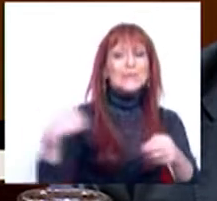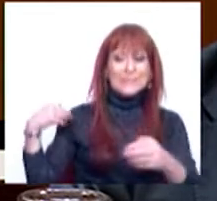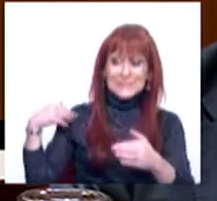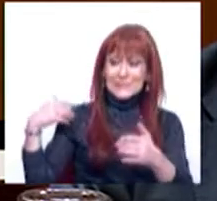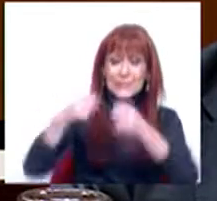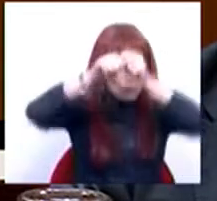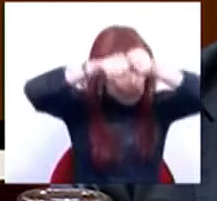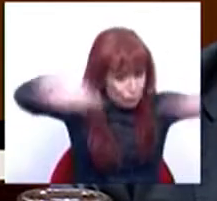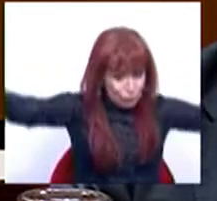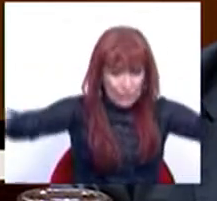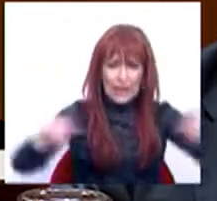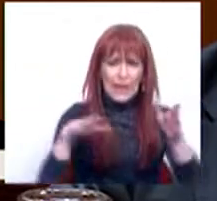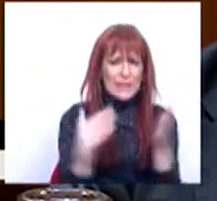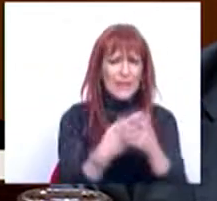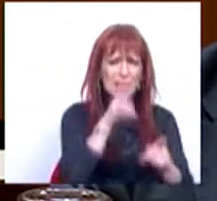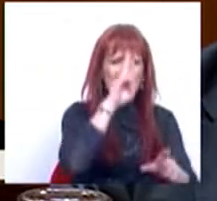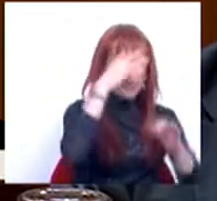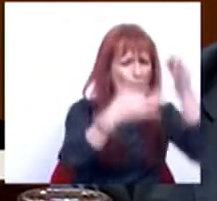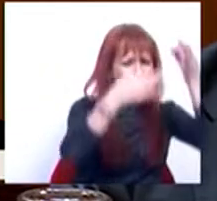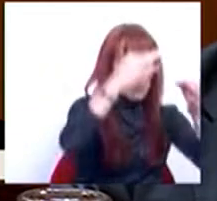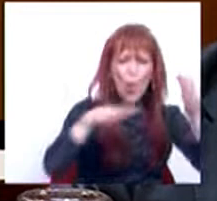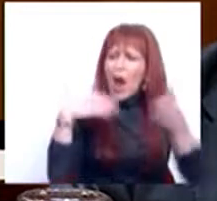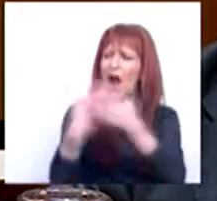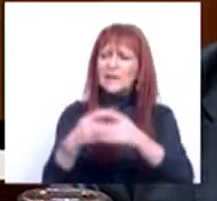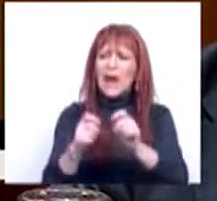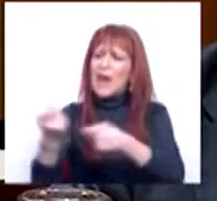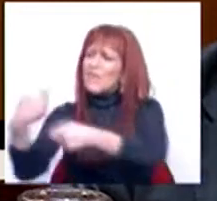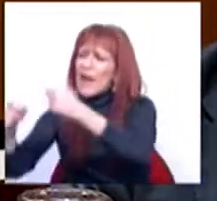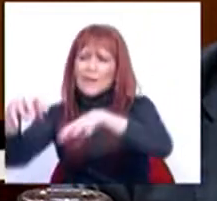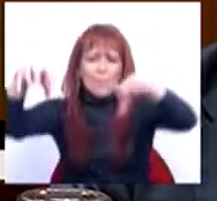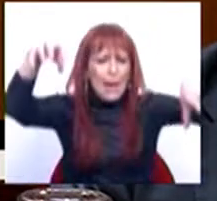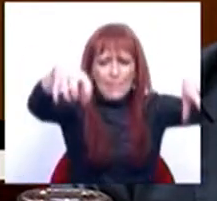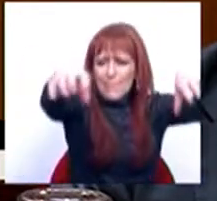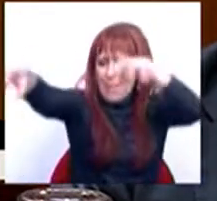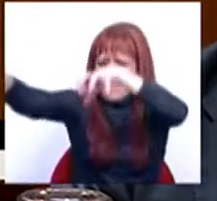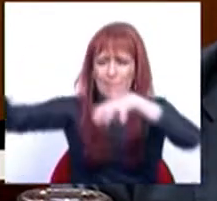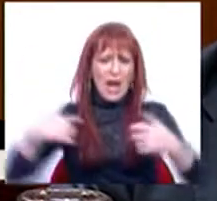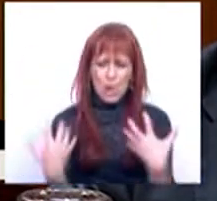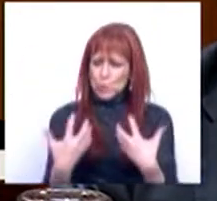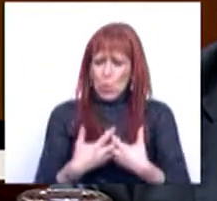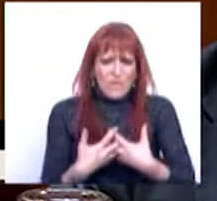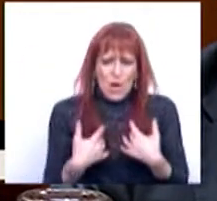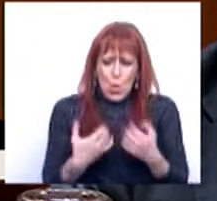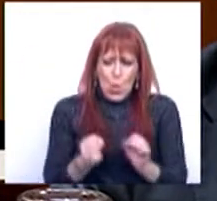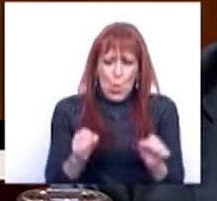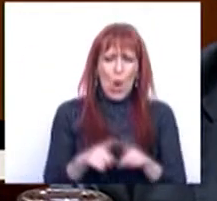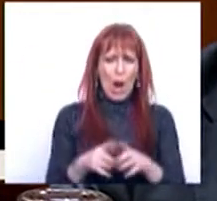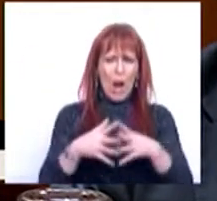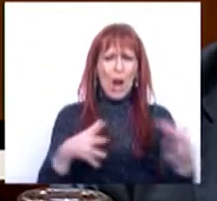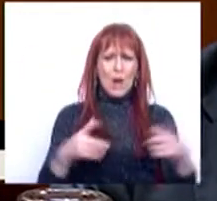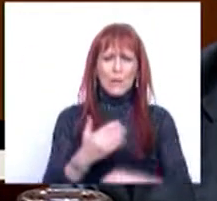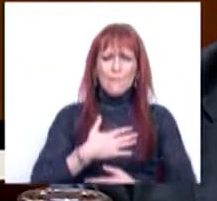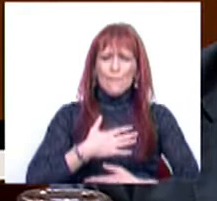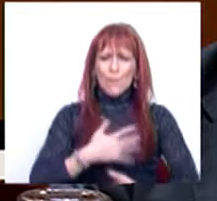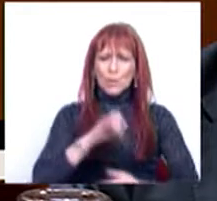de toda a cadeia, desde a margem de refinação até à margem retalhista, e não tenha mais pequena dúvida que tenho uma grande